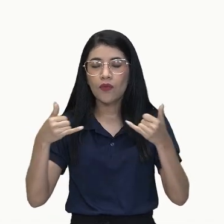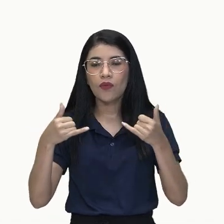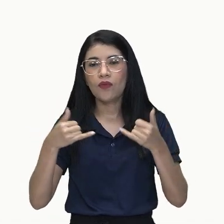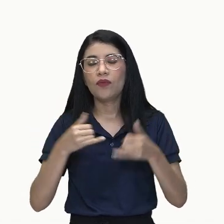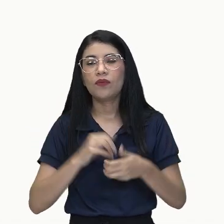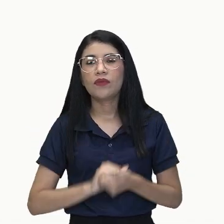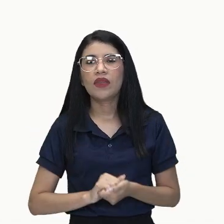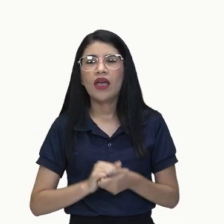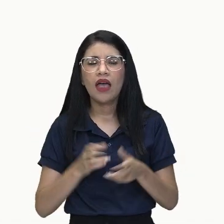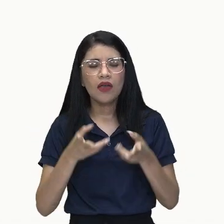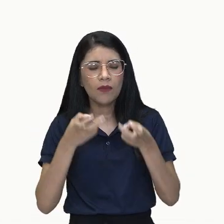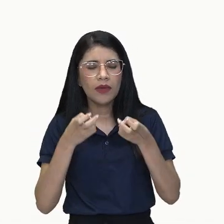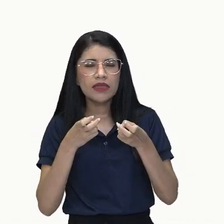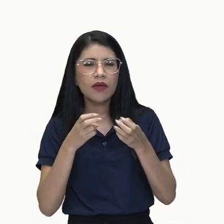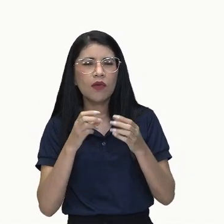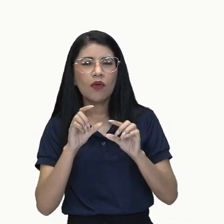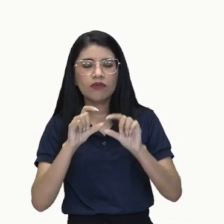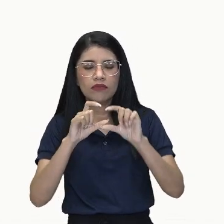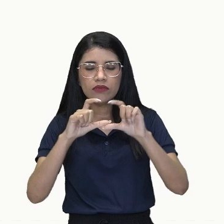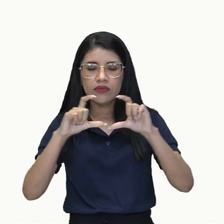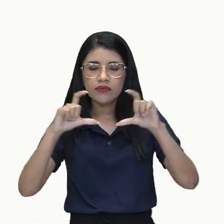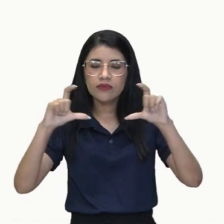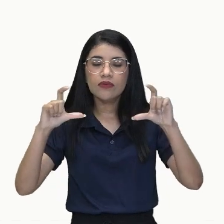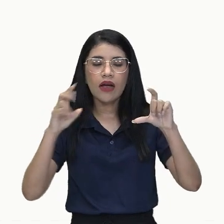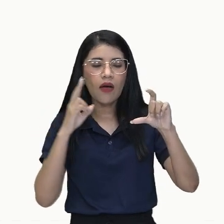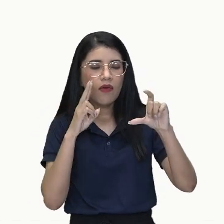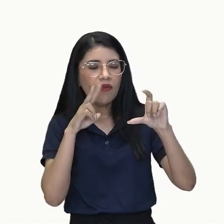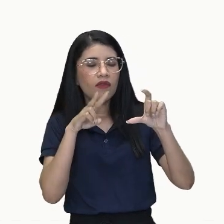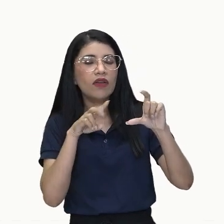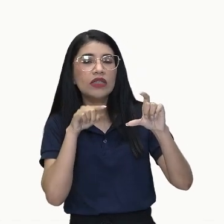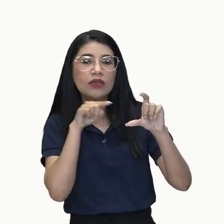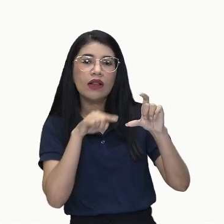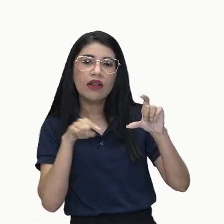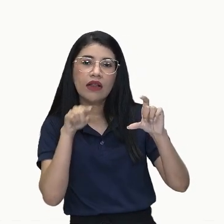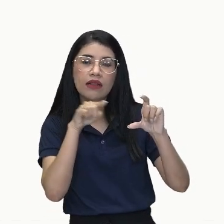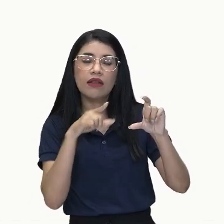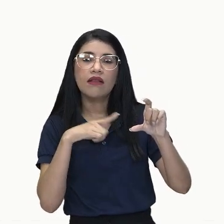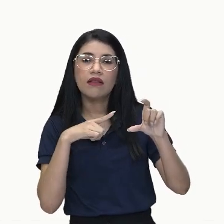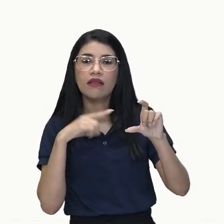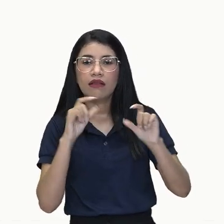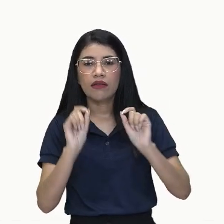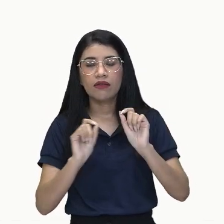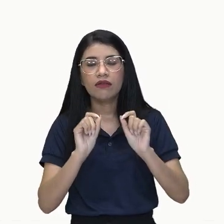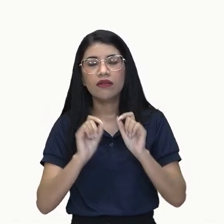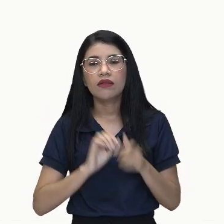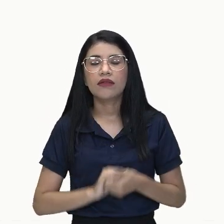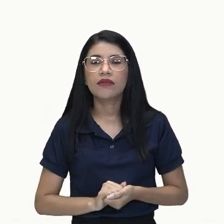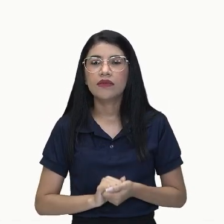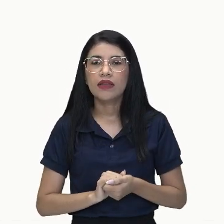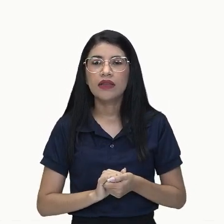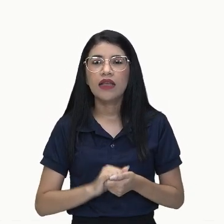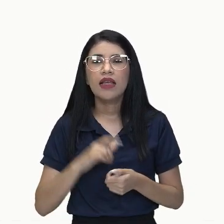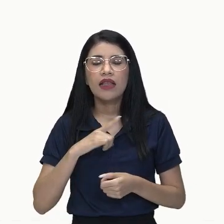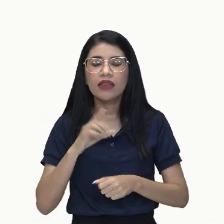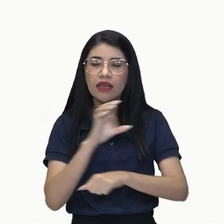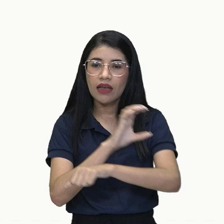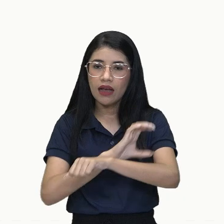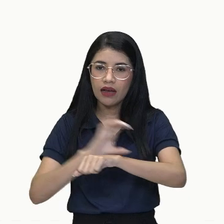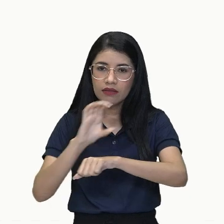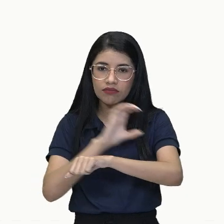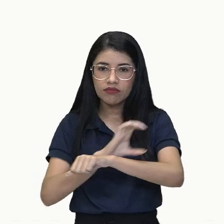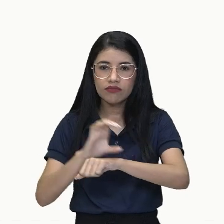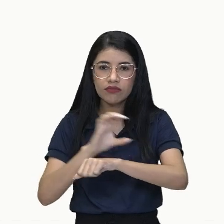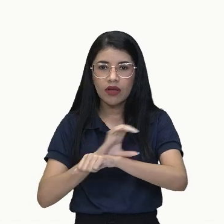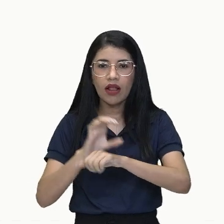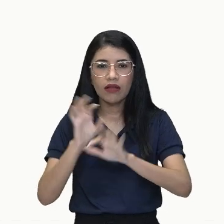está passando lá dentro. Fiz um zoom, aí eu vejo que o fluxo ordenado de cargas